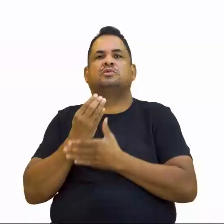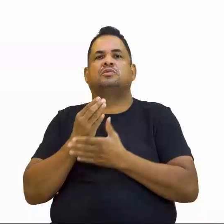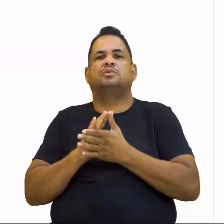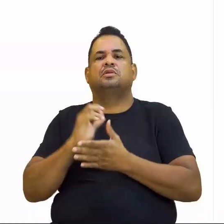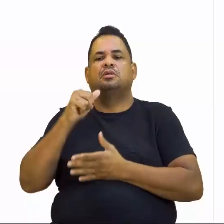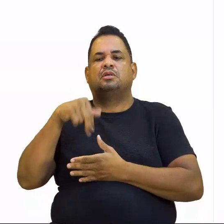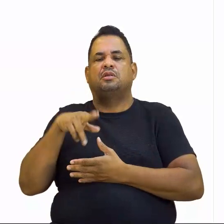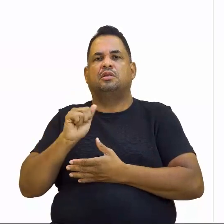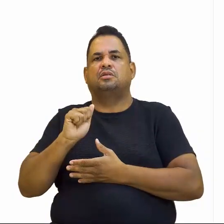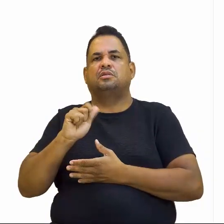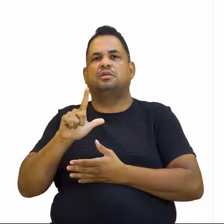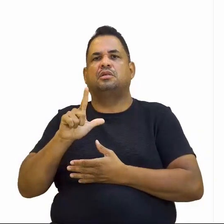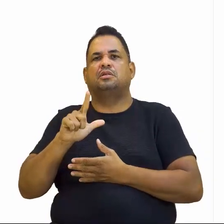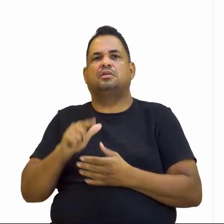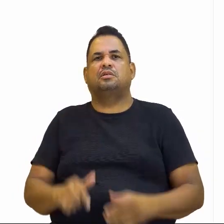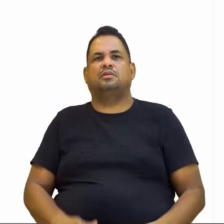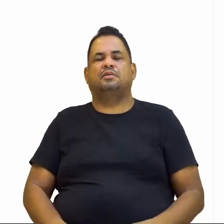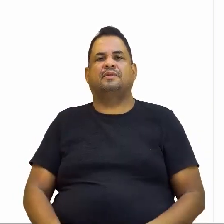Vamos lá?